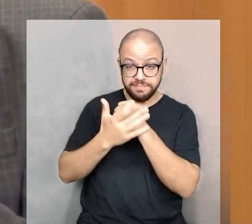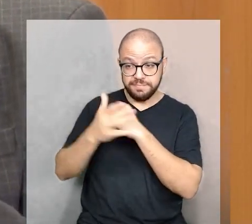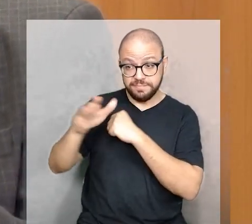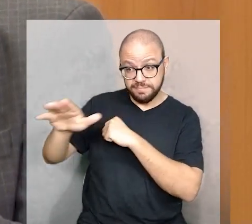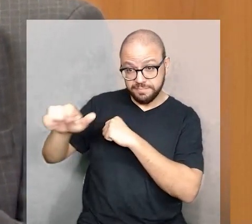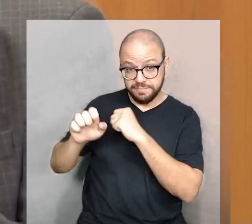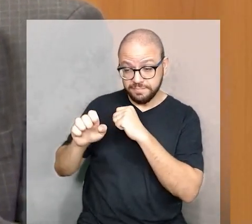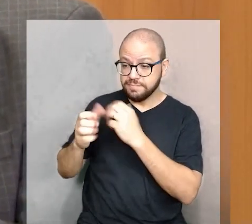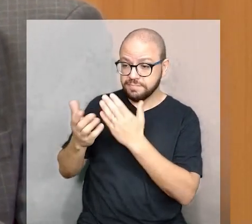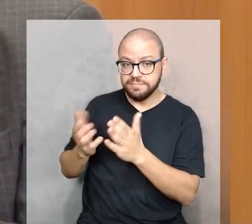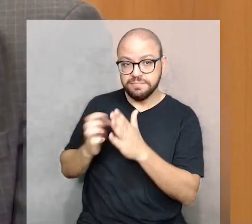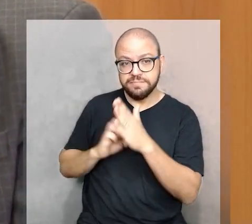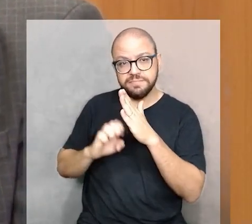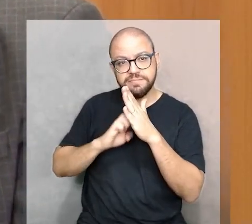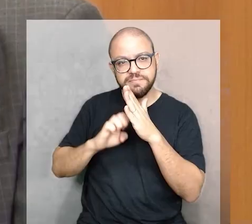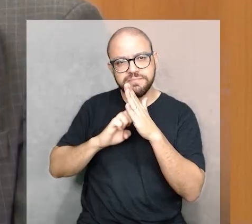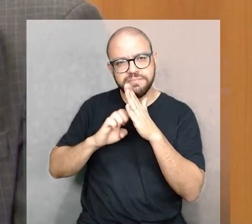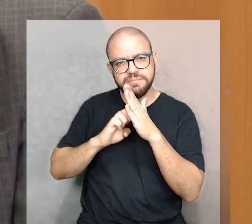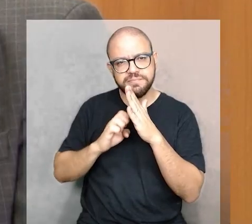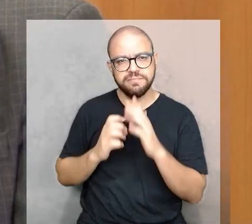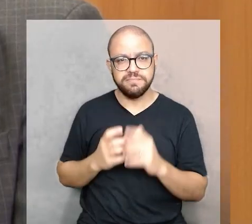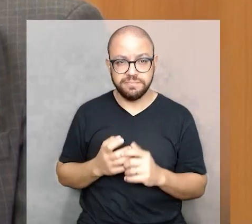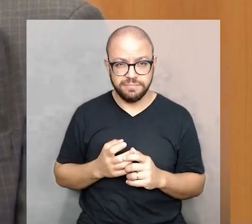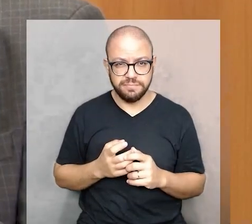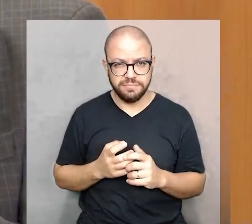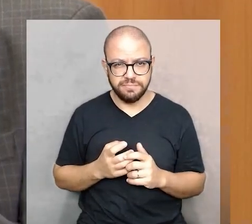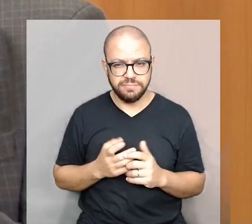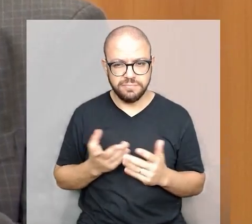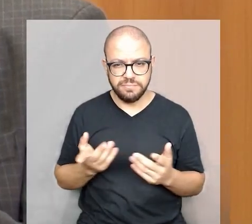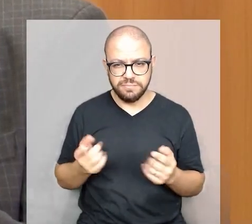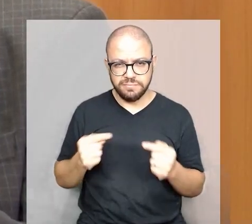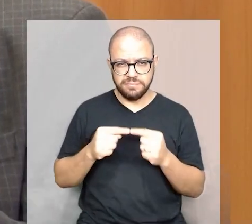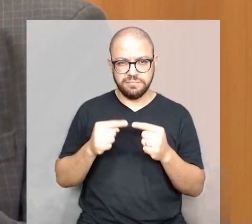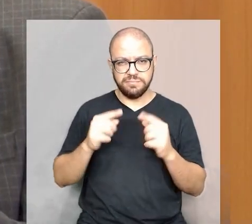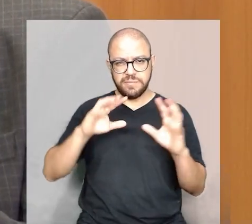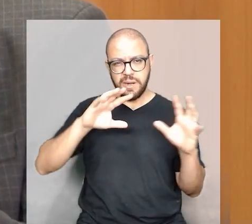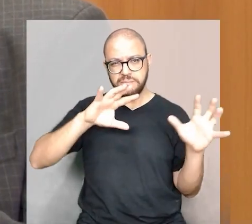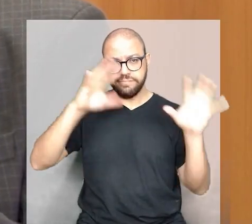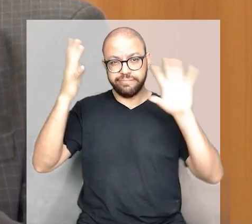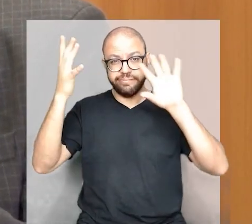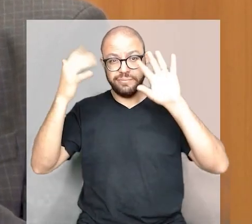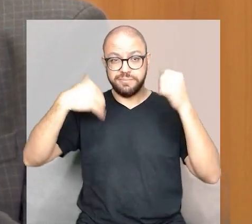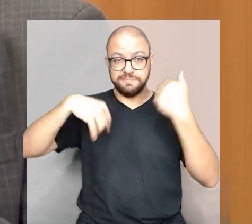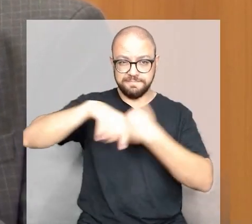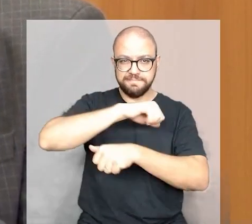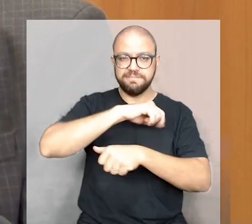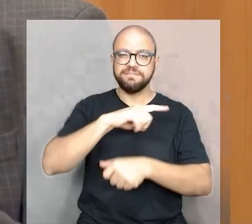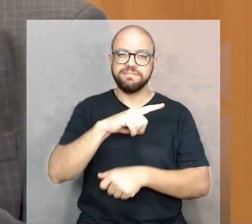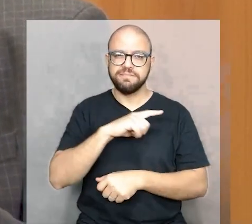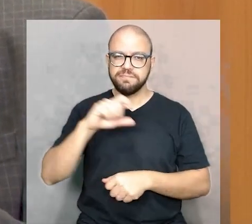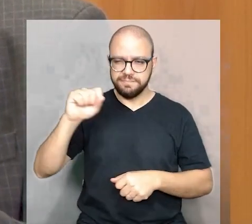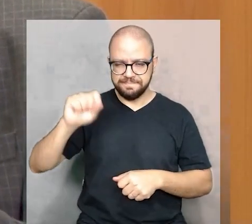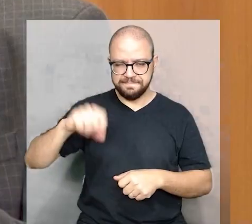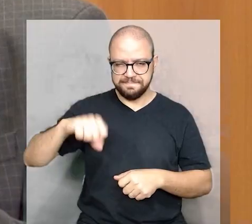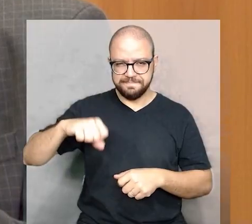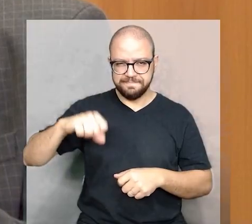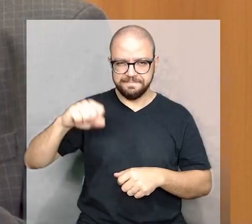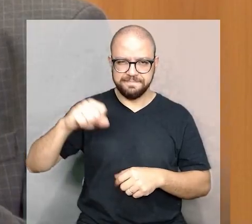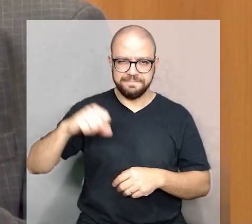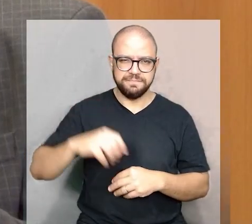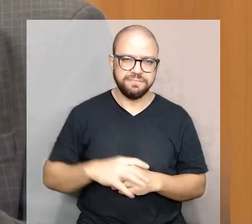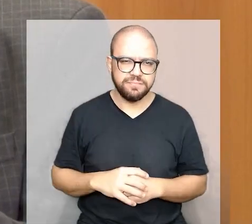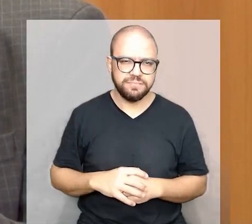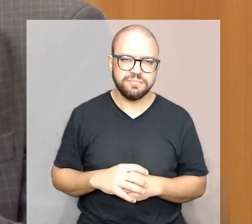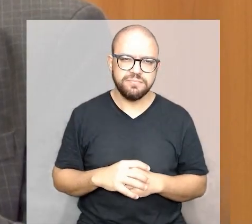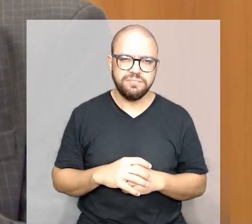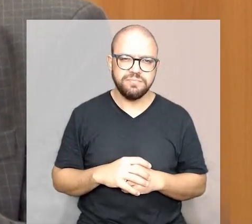caso da pandemia foi a questão de vírus, né? Mas nos efeitos, na questão da mudança climática, nós temos sim atuado em